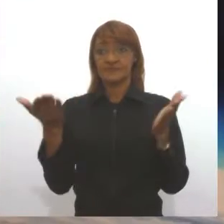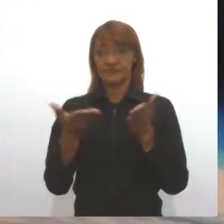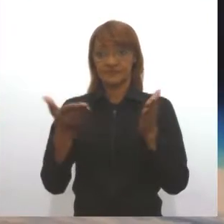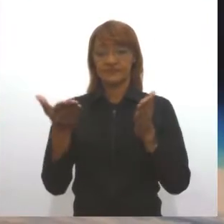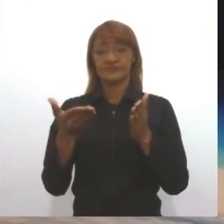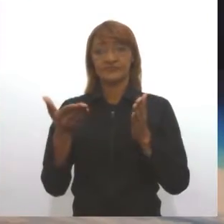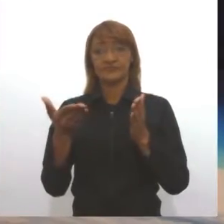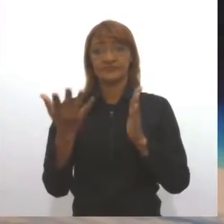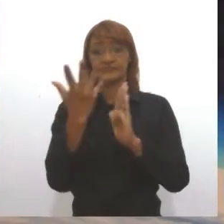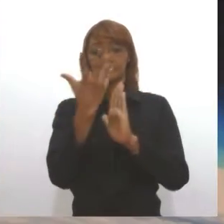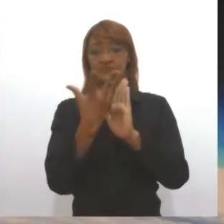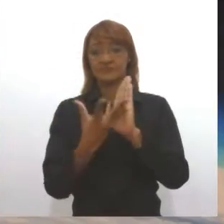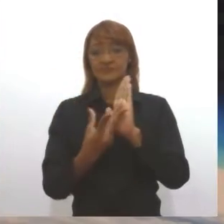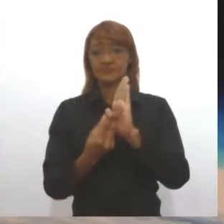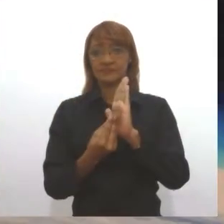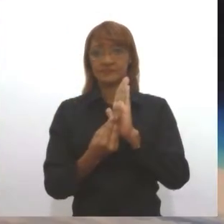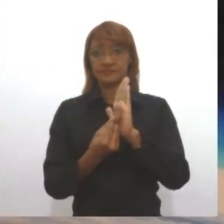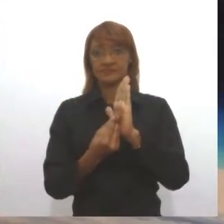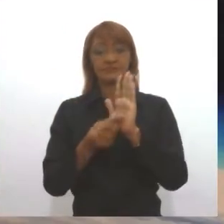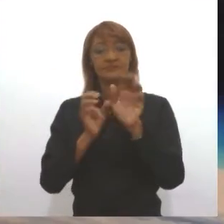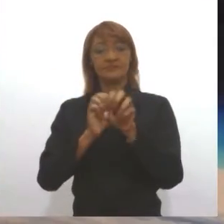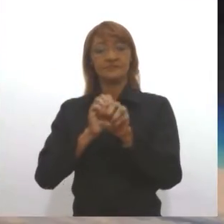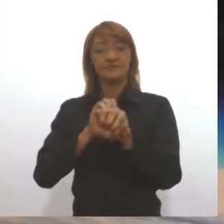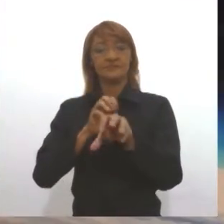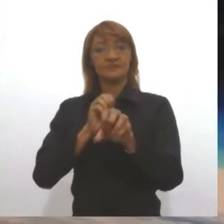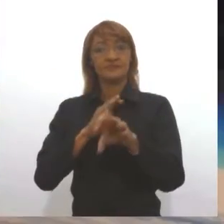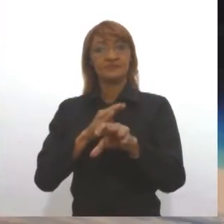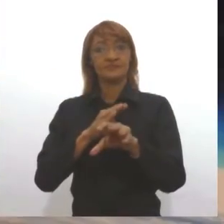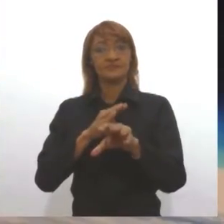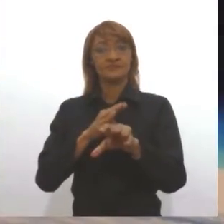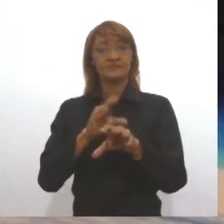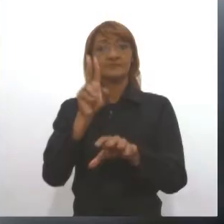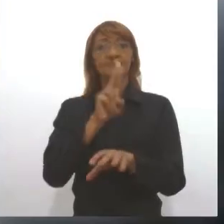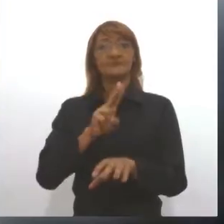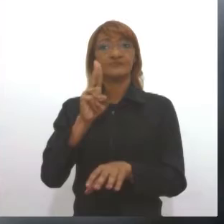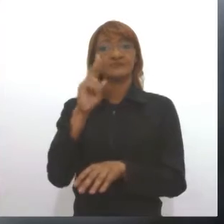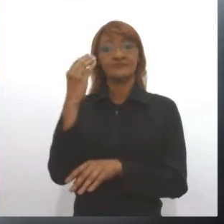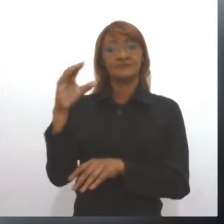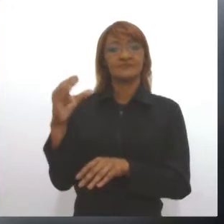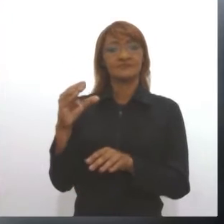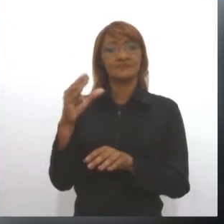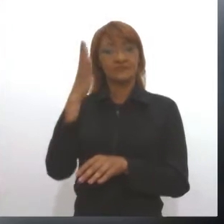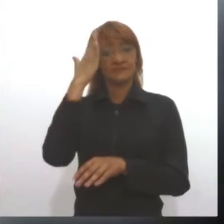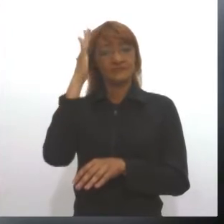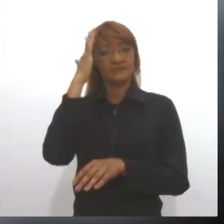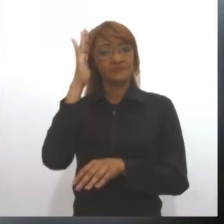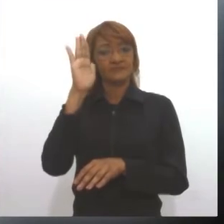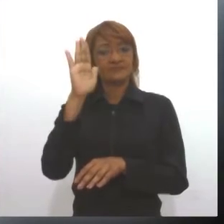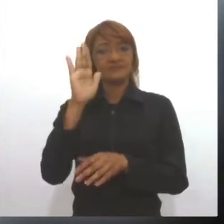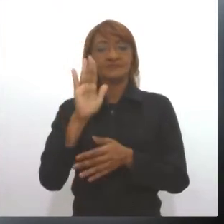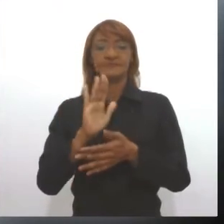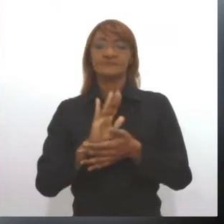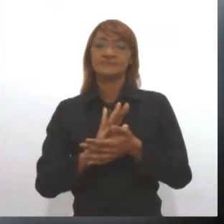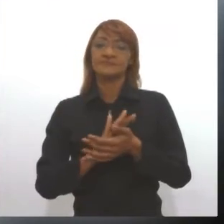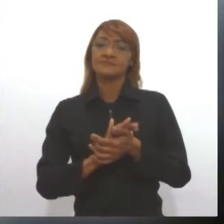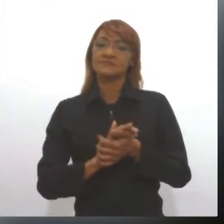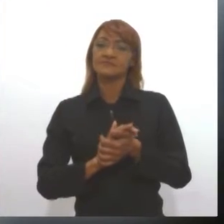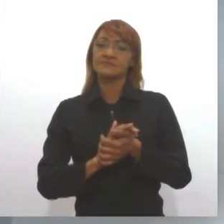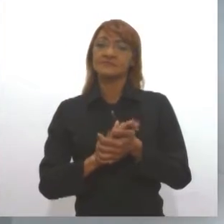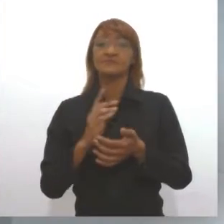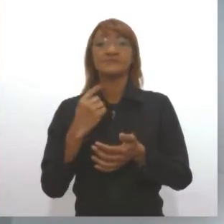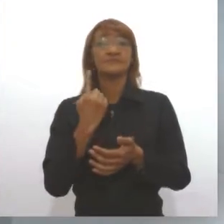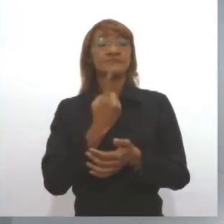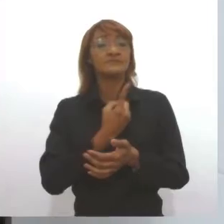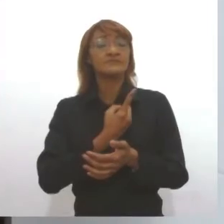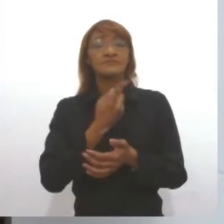a usar a ciência para entender os fatos. Quando a gente fala de fé e ciência,